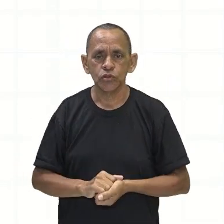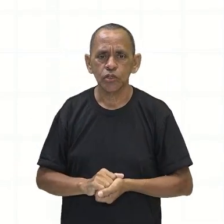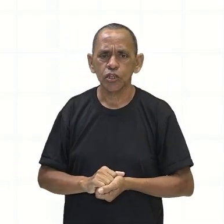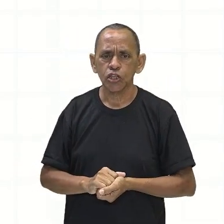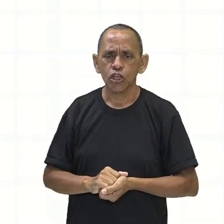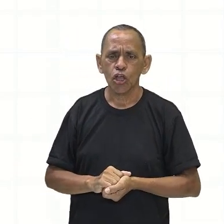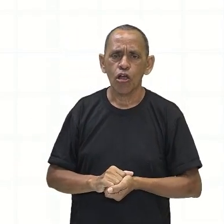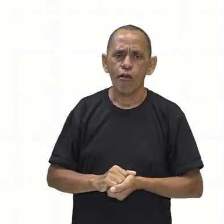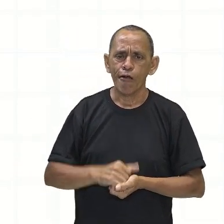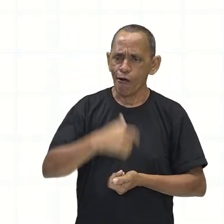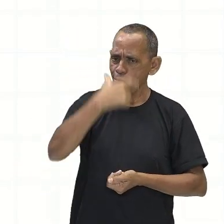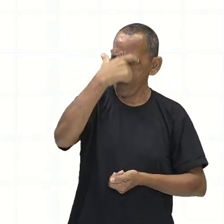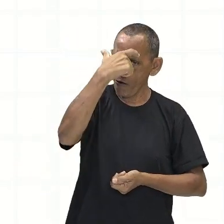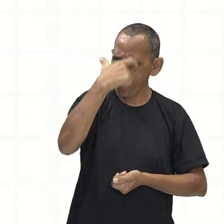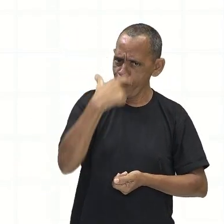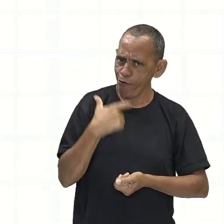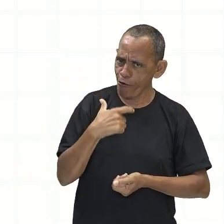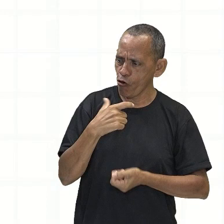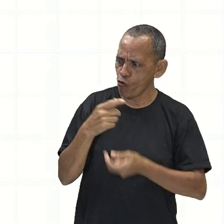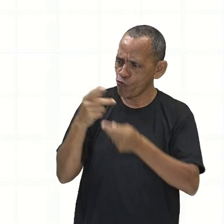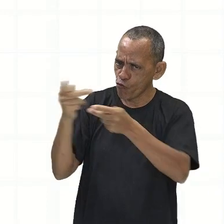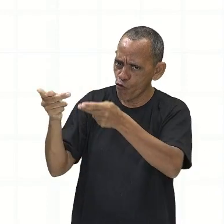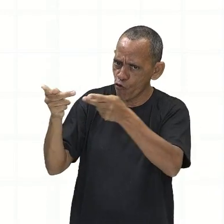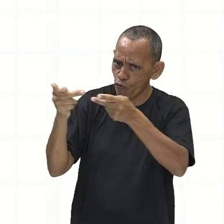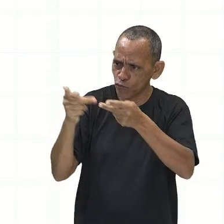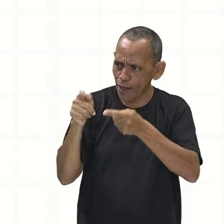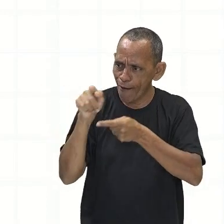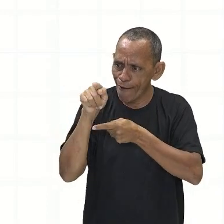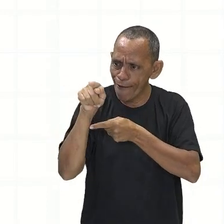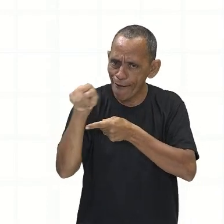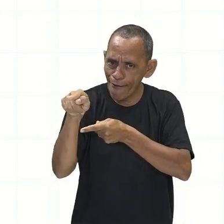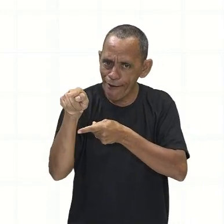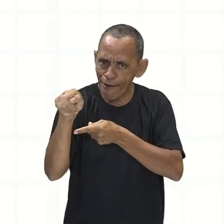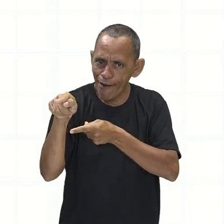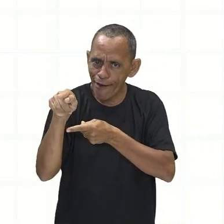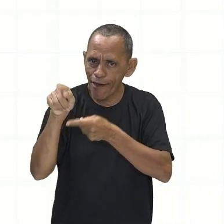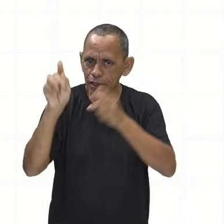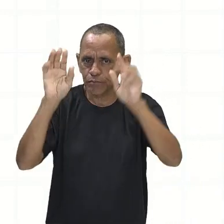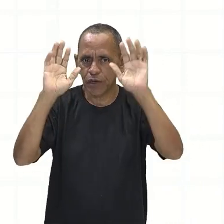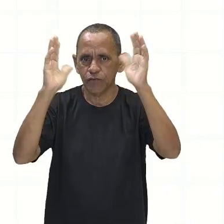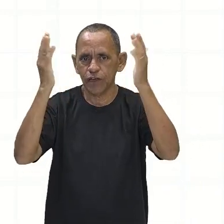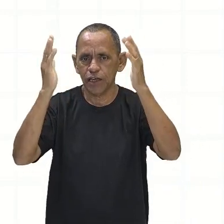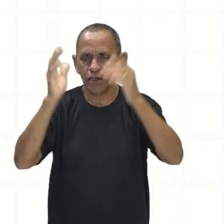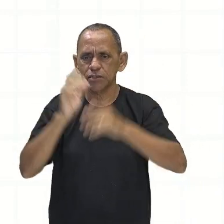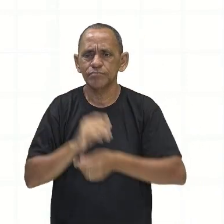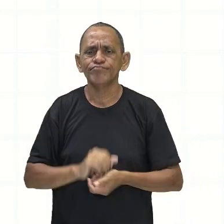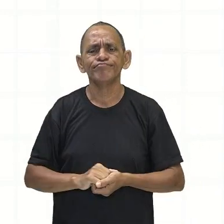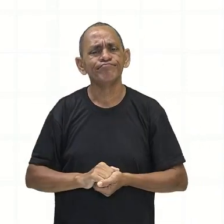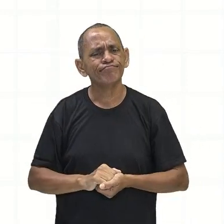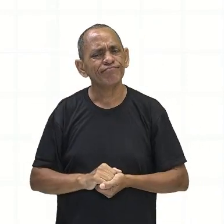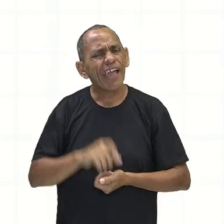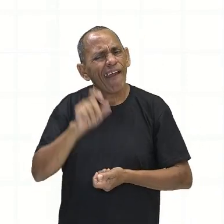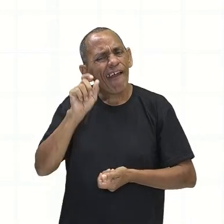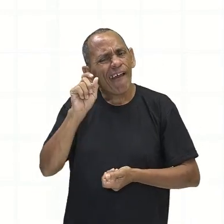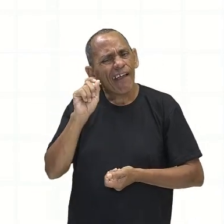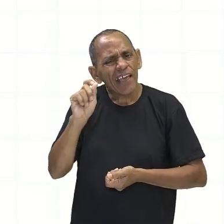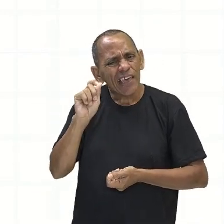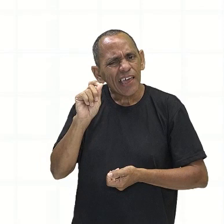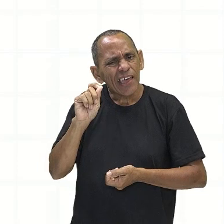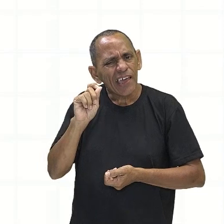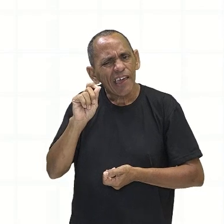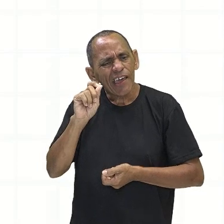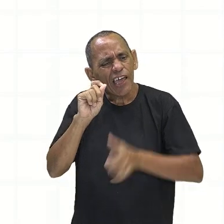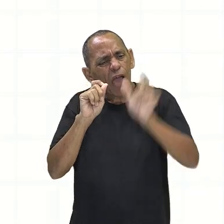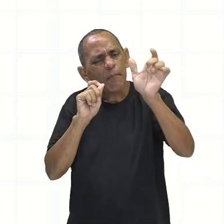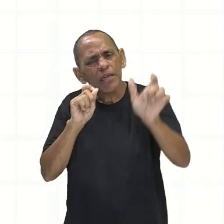ela para a minha festa. Aí se eu perguntasse para você, a quem se refere o pronome ela? A quem